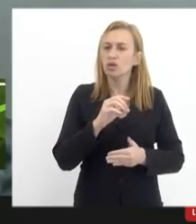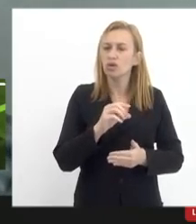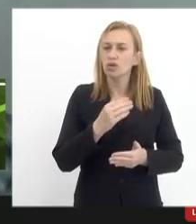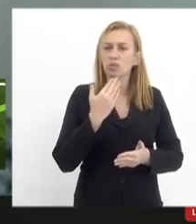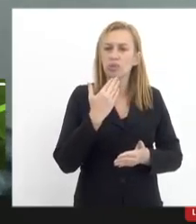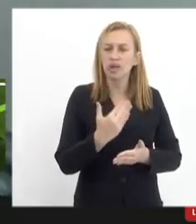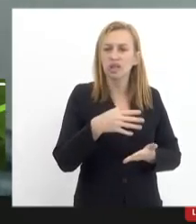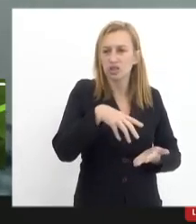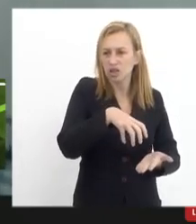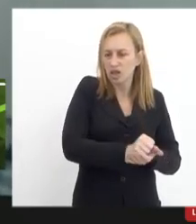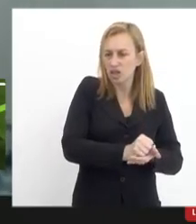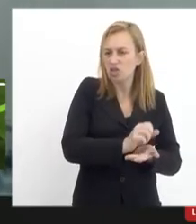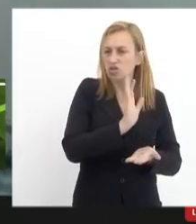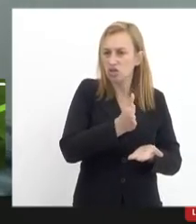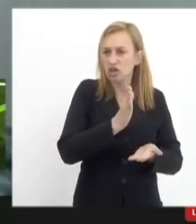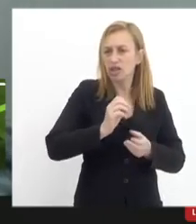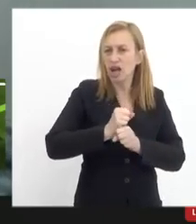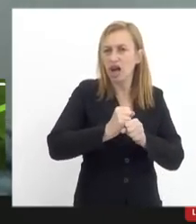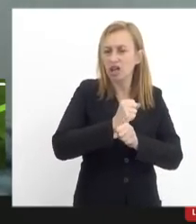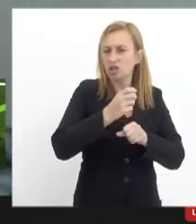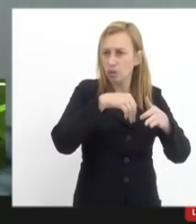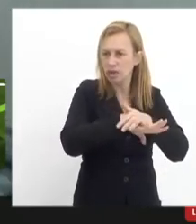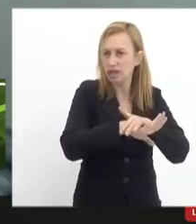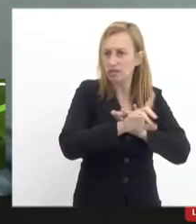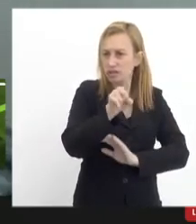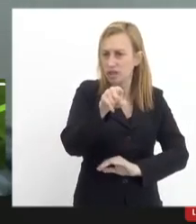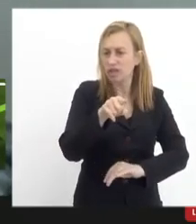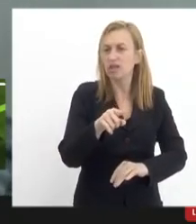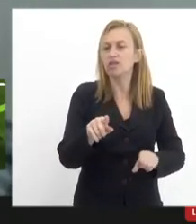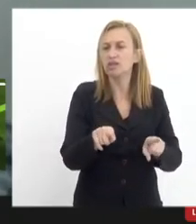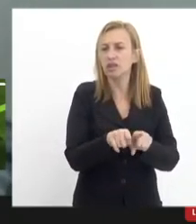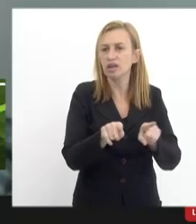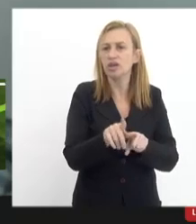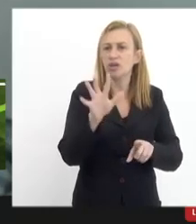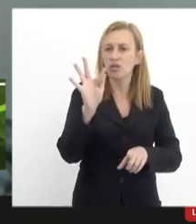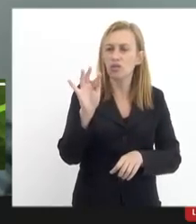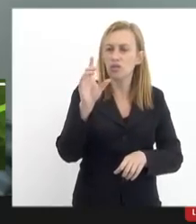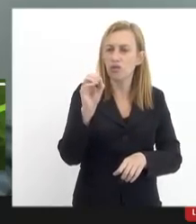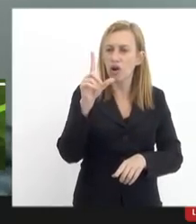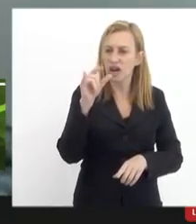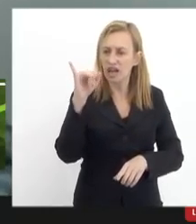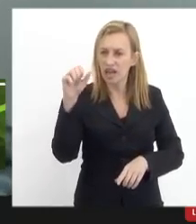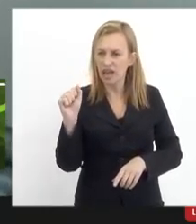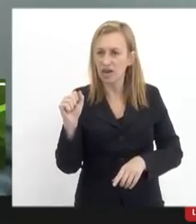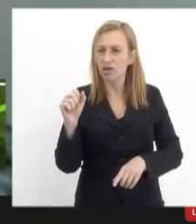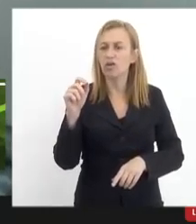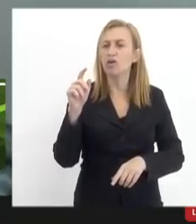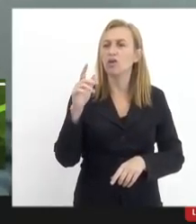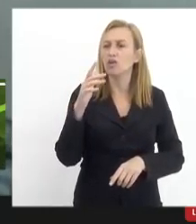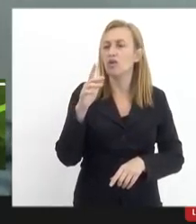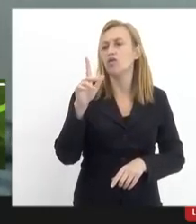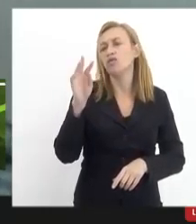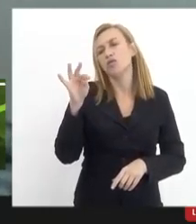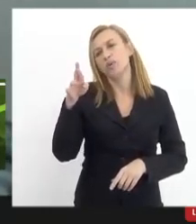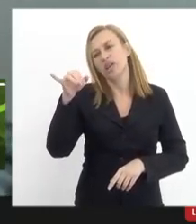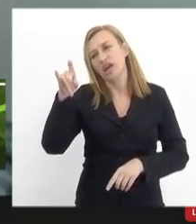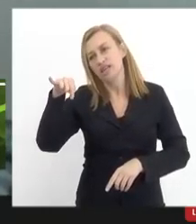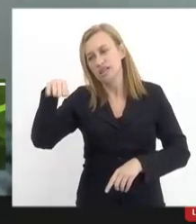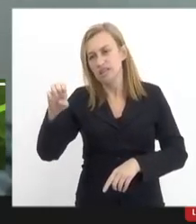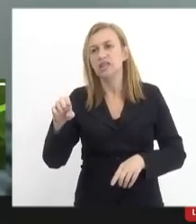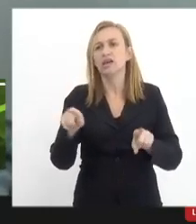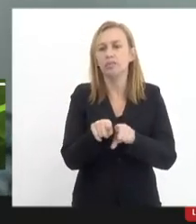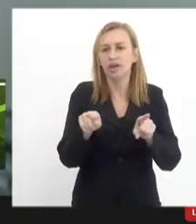de registro, que já está lá há alguns anos, né? Tem da Folies Fluminense e tem do Estado de São Paulo também. Então,